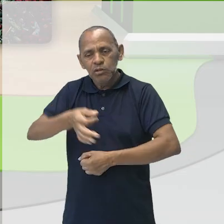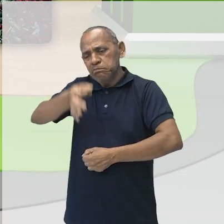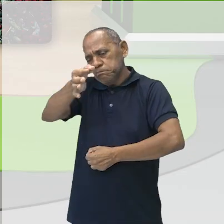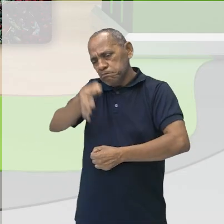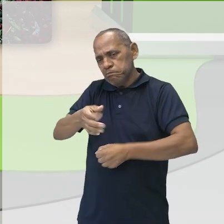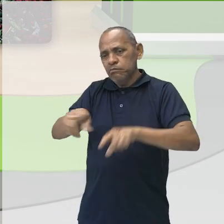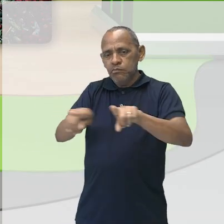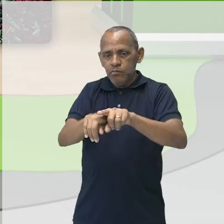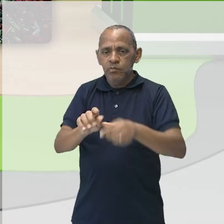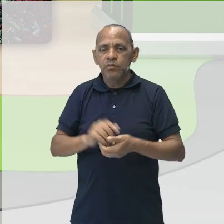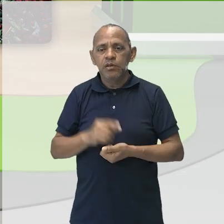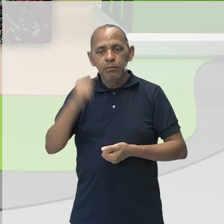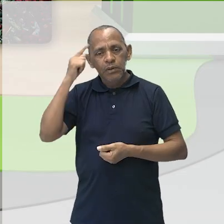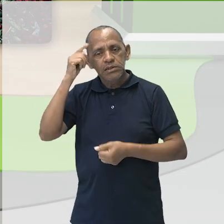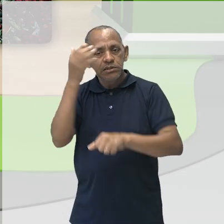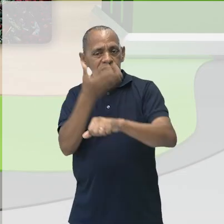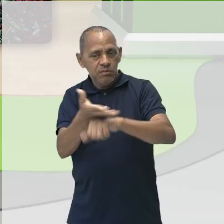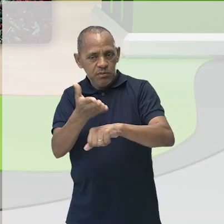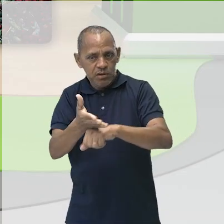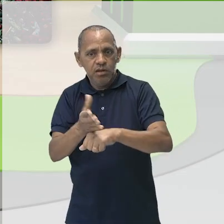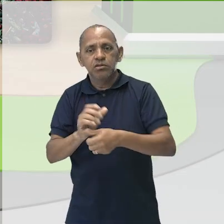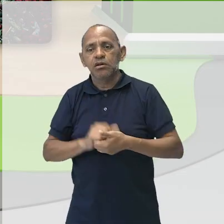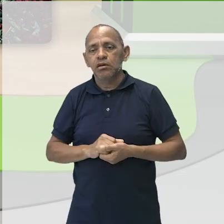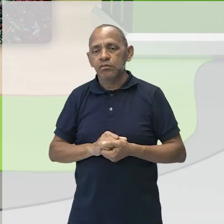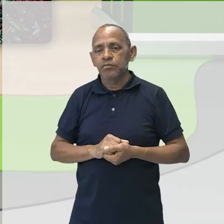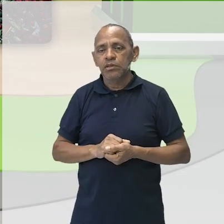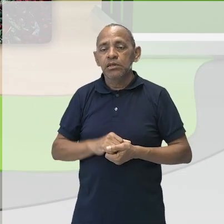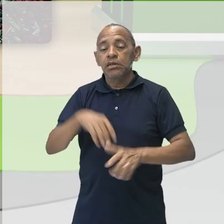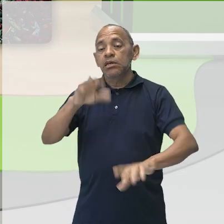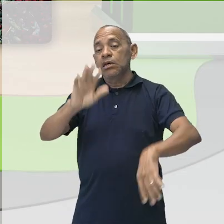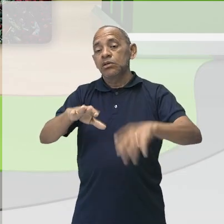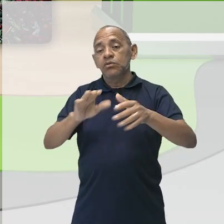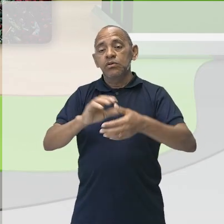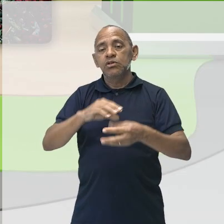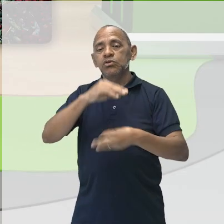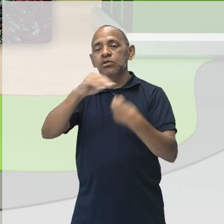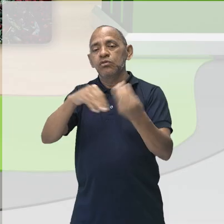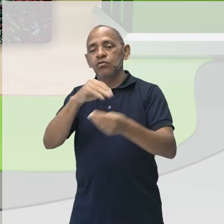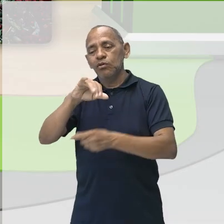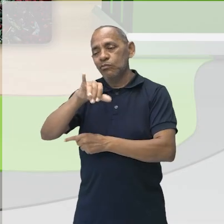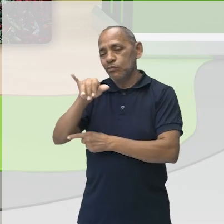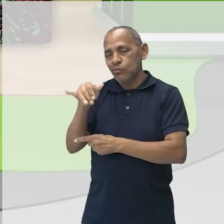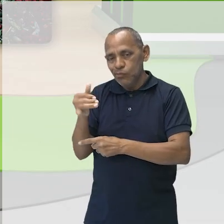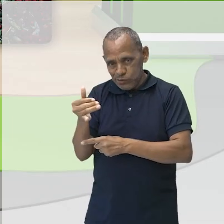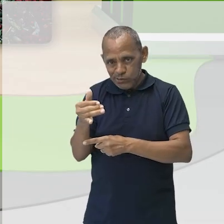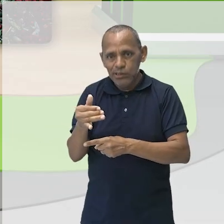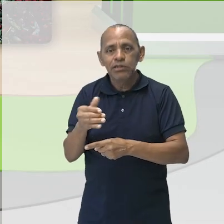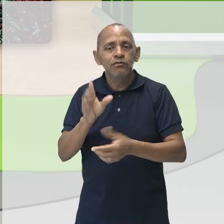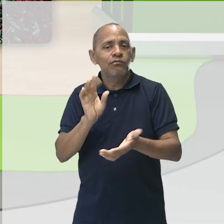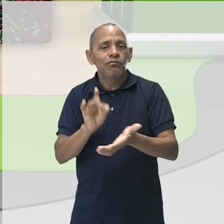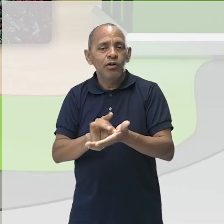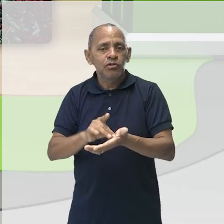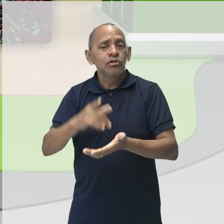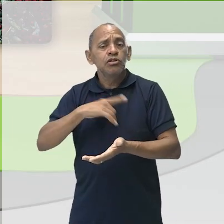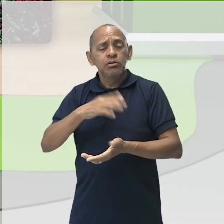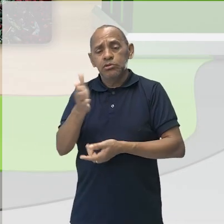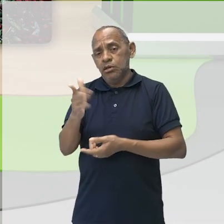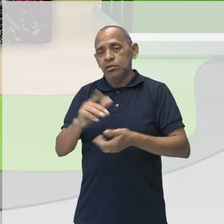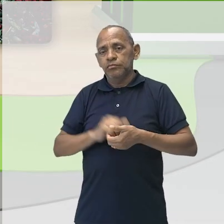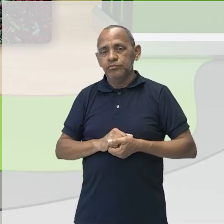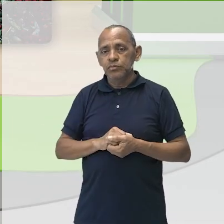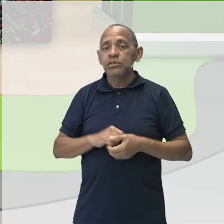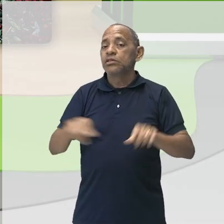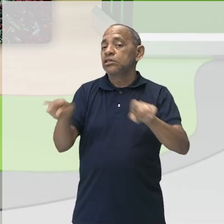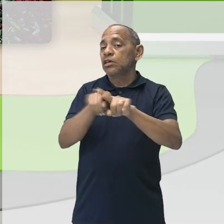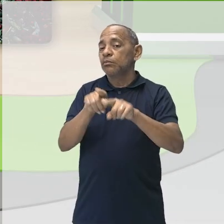perfeito funcionamento. Então, repensar essas práticas que, por vezes, não envolvem um aproveitamento daquilo que